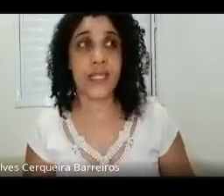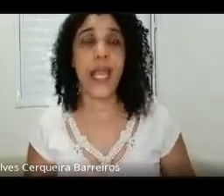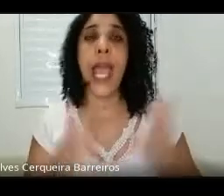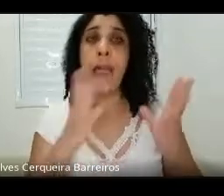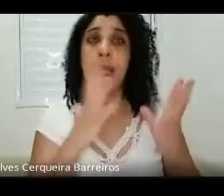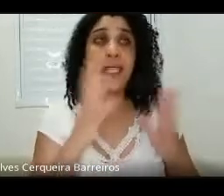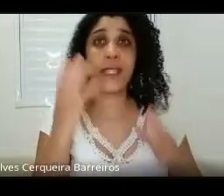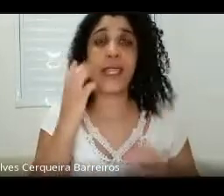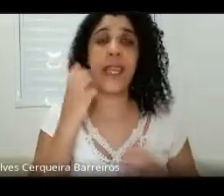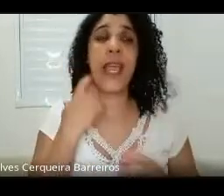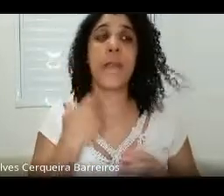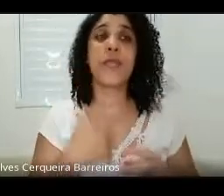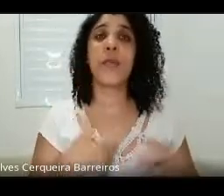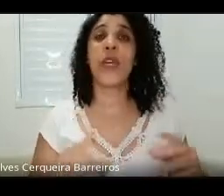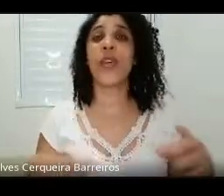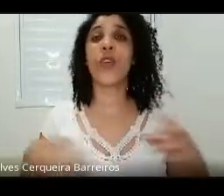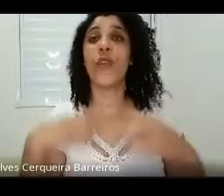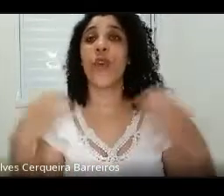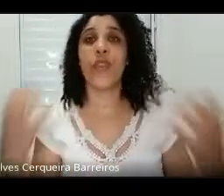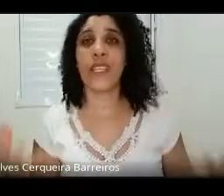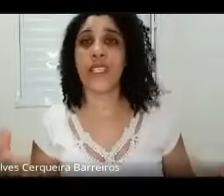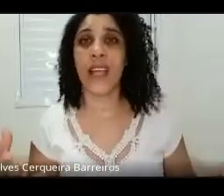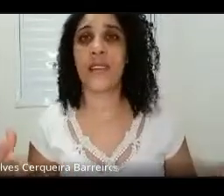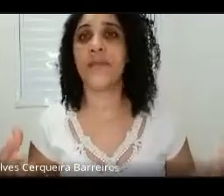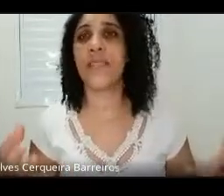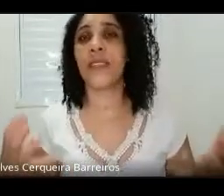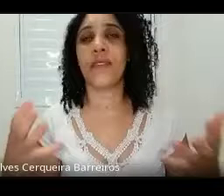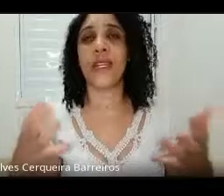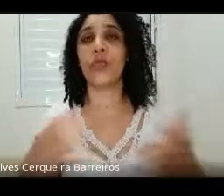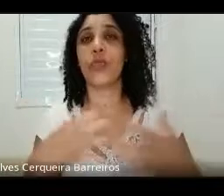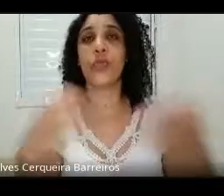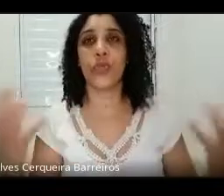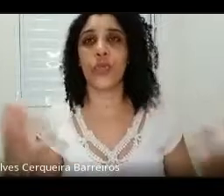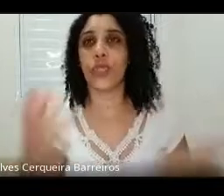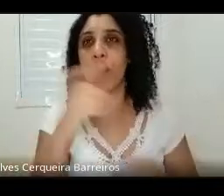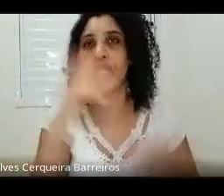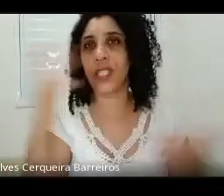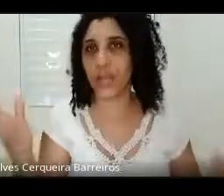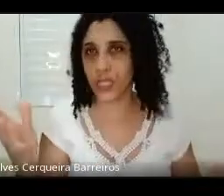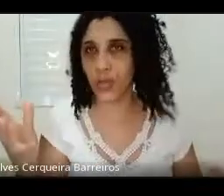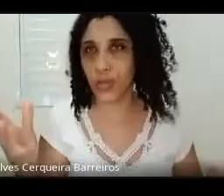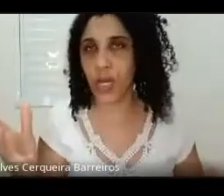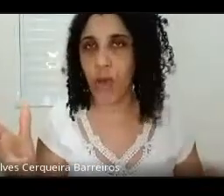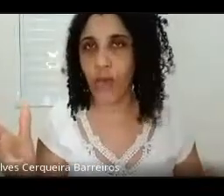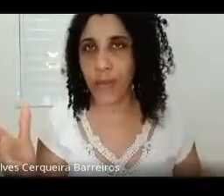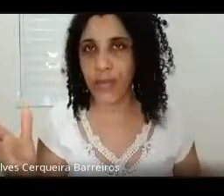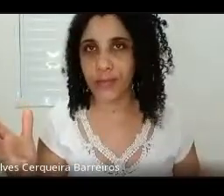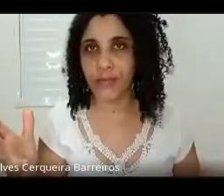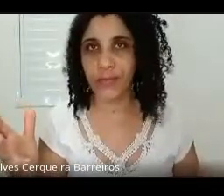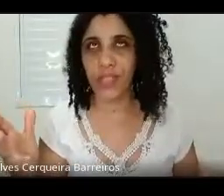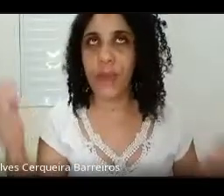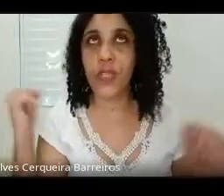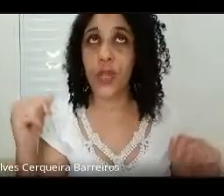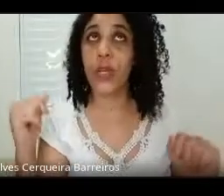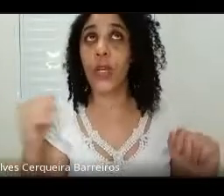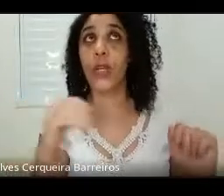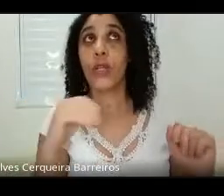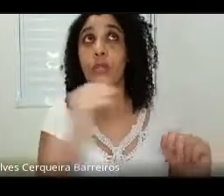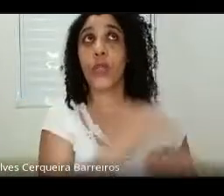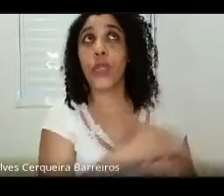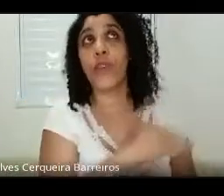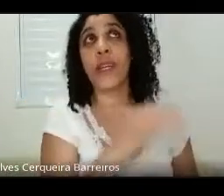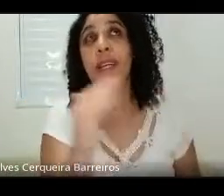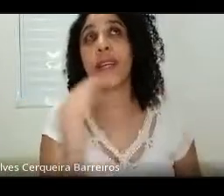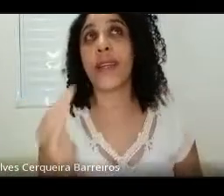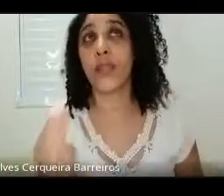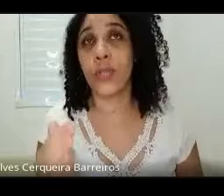sinais em si. Mesmo porque eu não vou conversar falando tudo somente através do alfabeto. Já pensou?